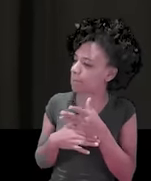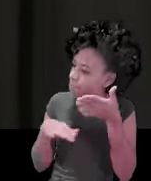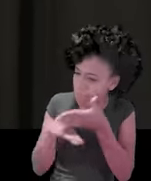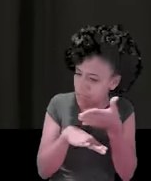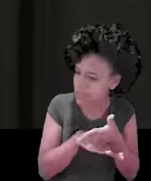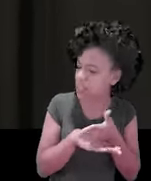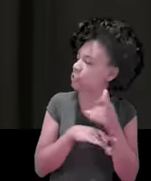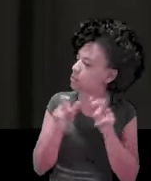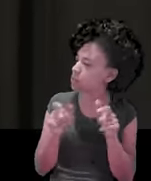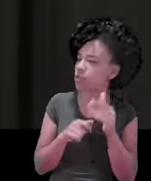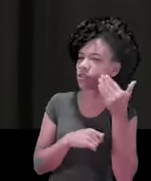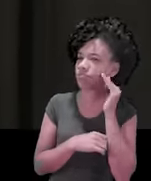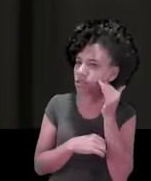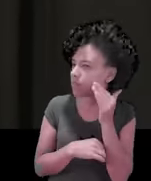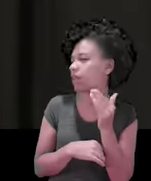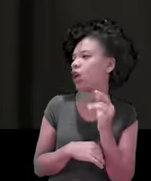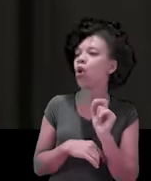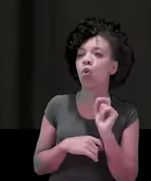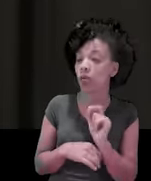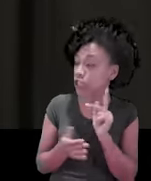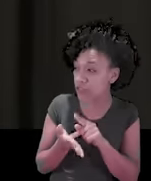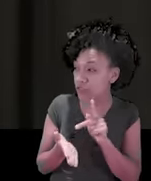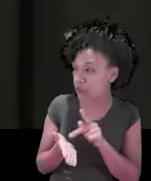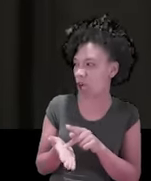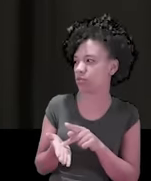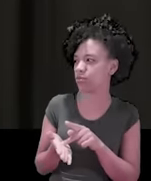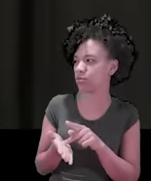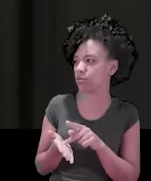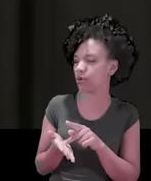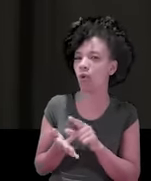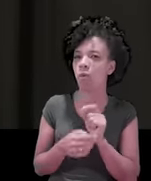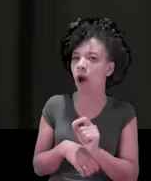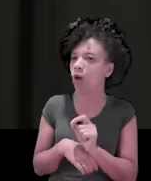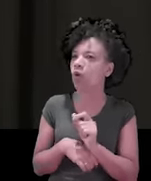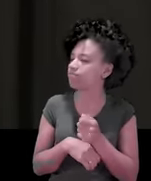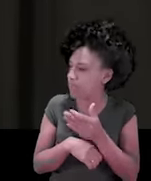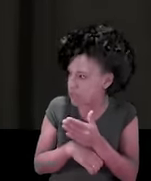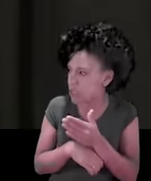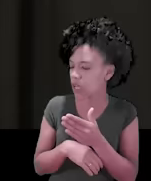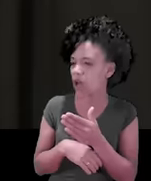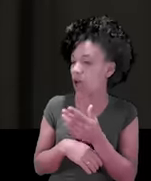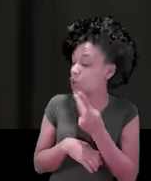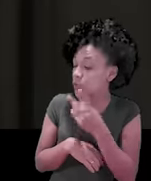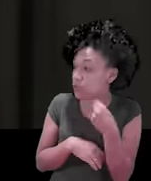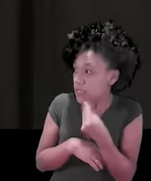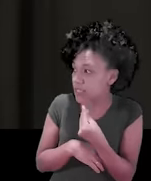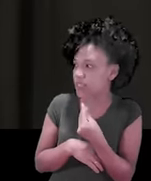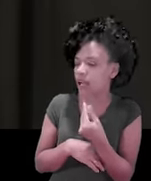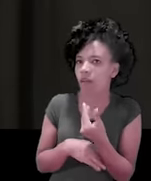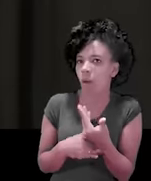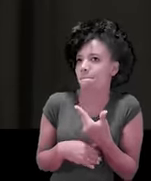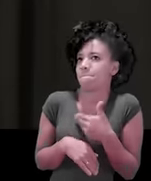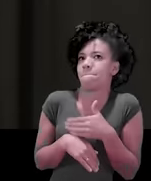presente para as pessoas entenderem O que é de fato uma parada muito eu diria que a tua experiência